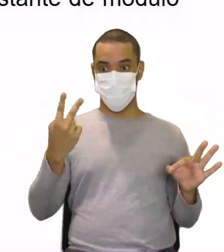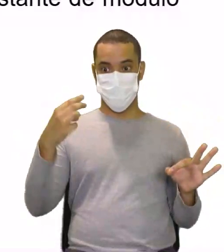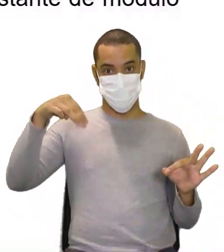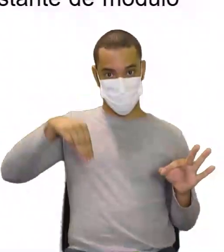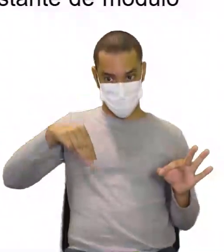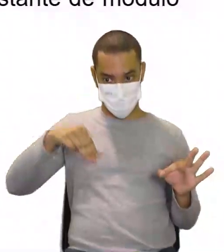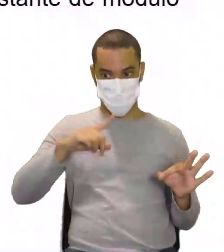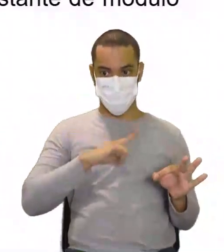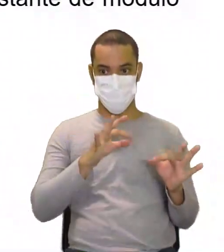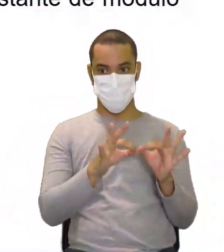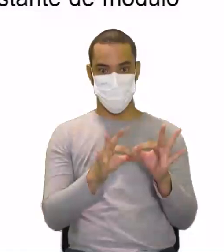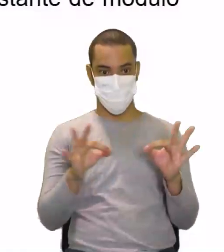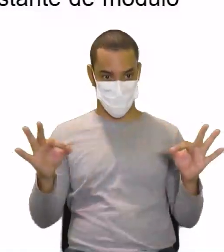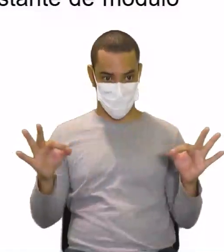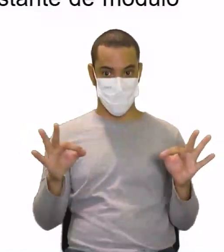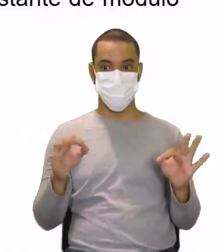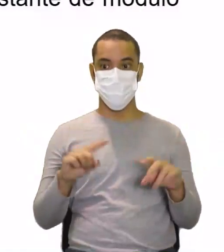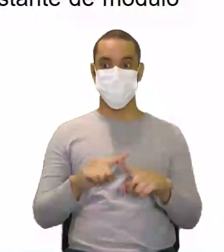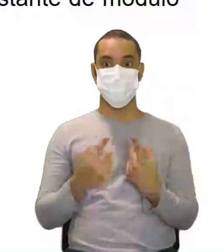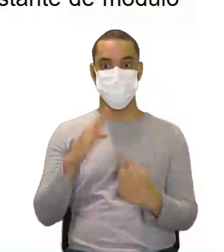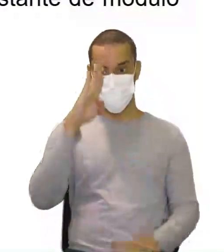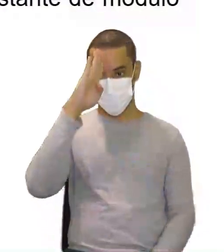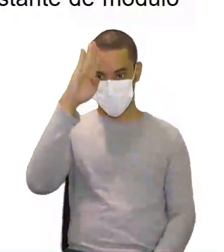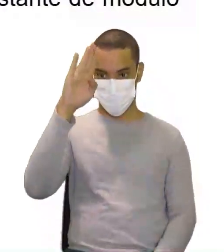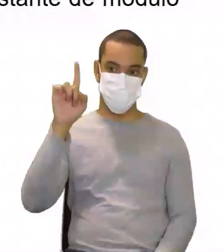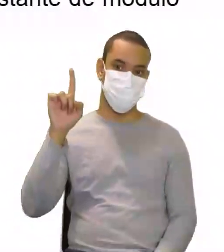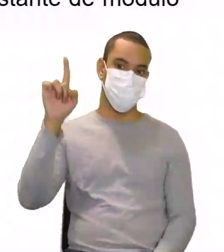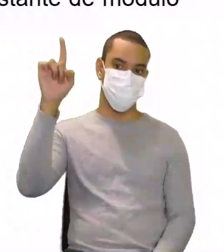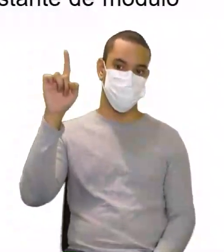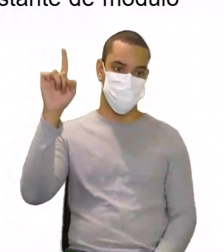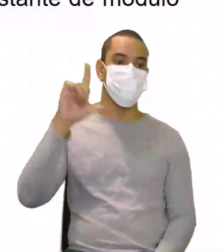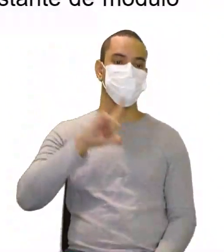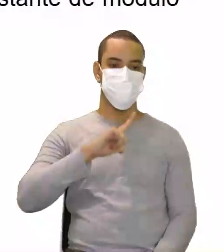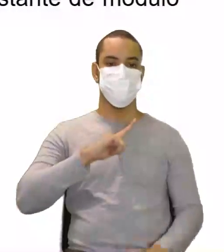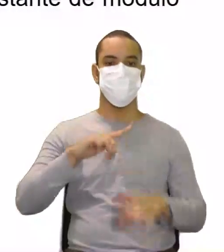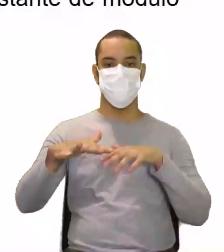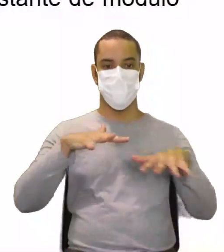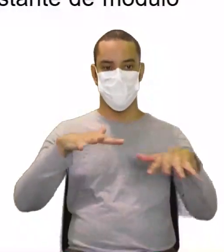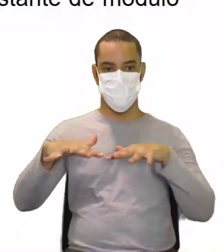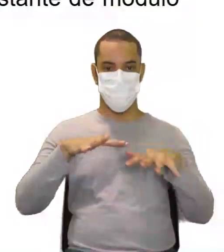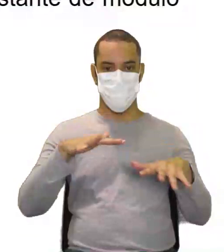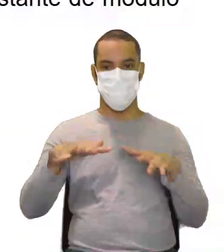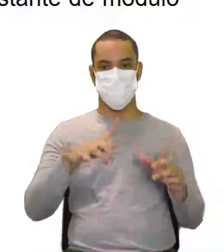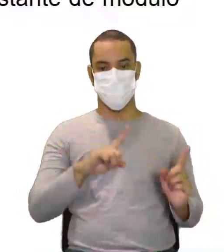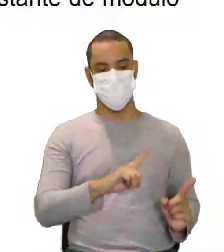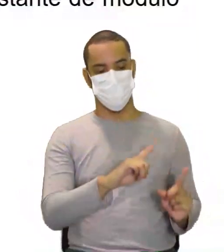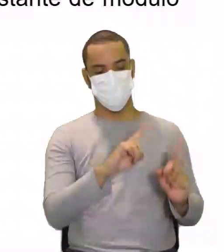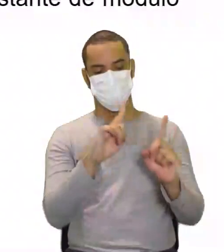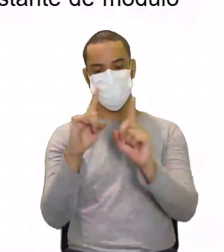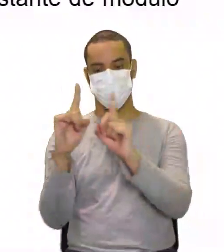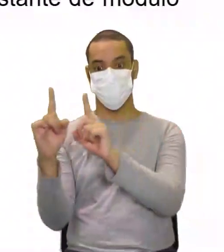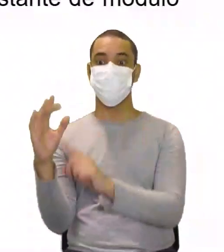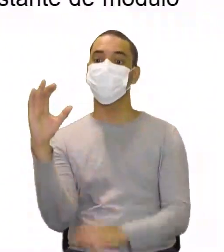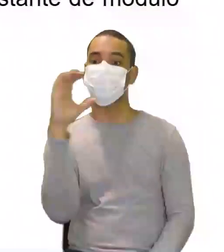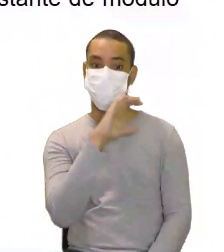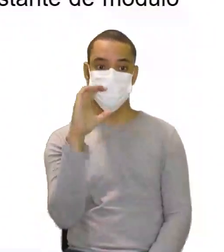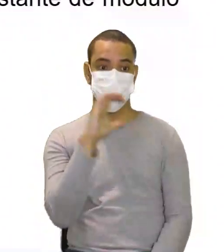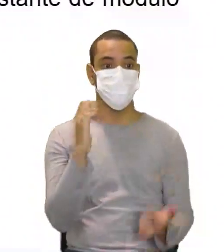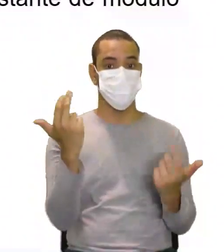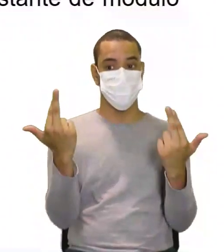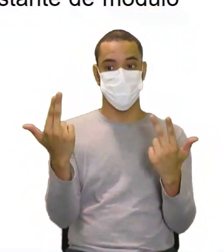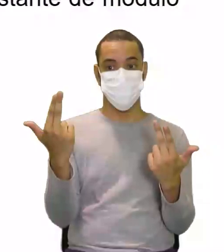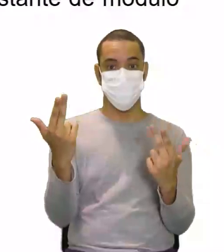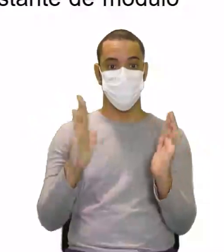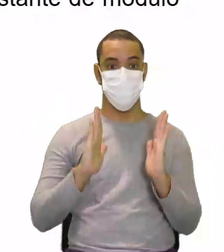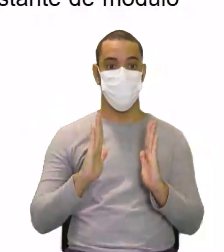desloque, então aqui só colocar aqui destacar, que se desloca com velocidade constante de